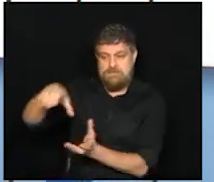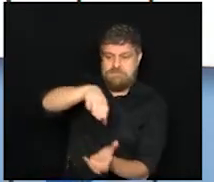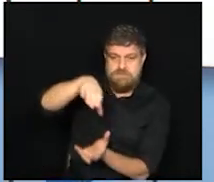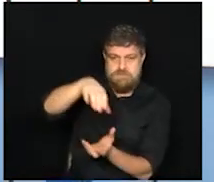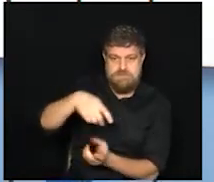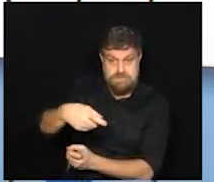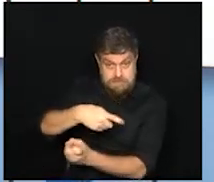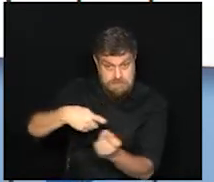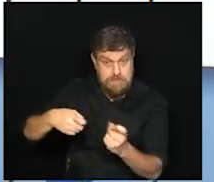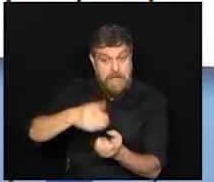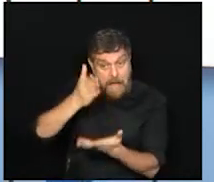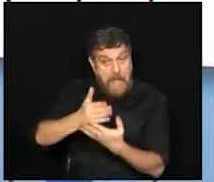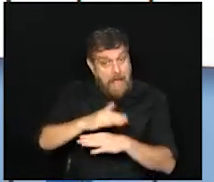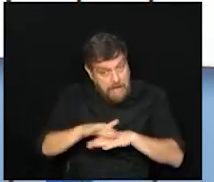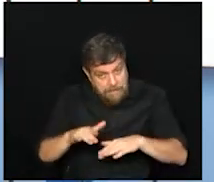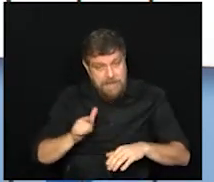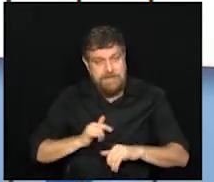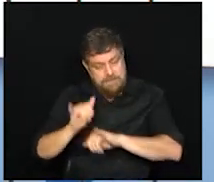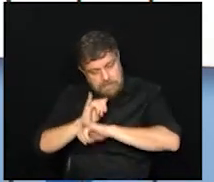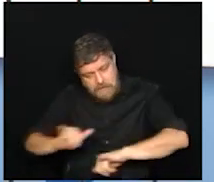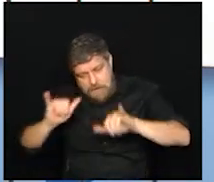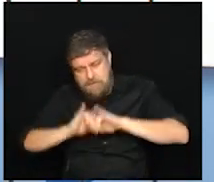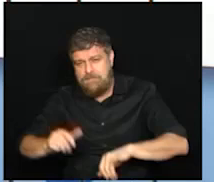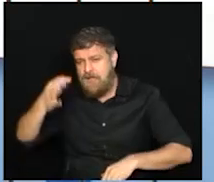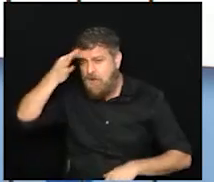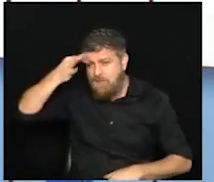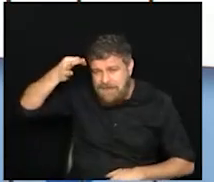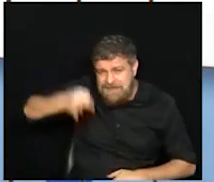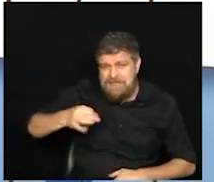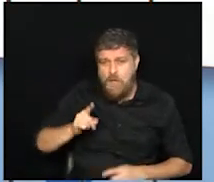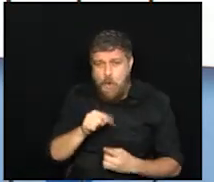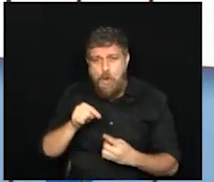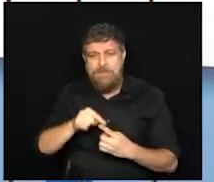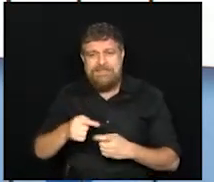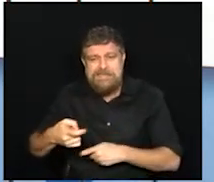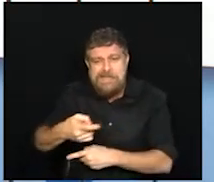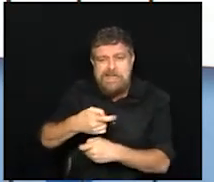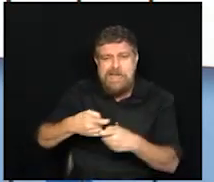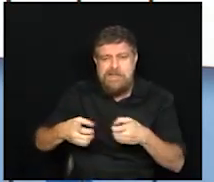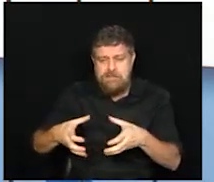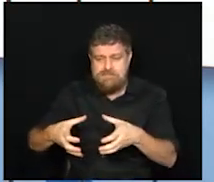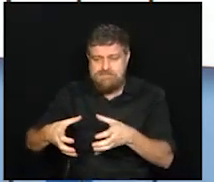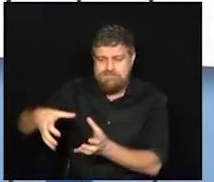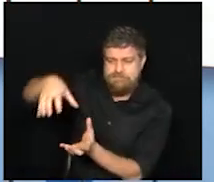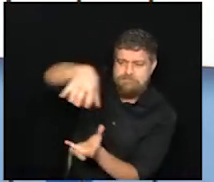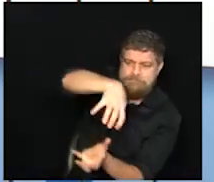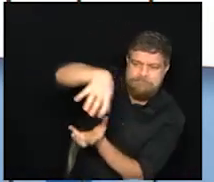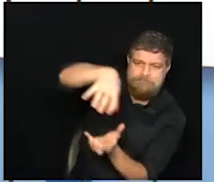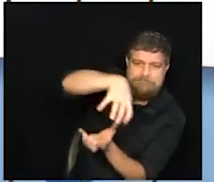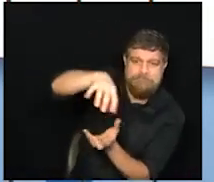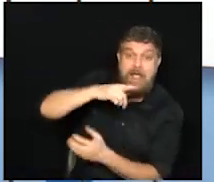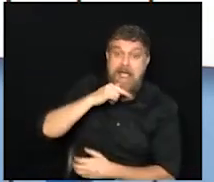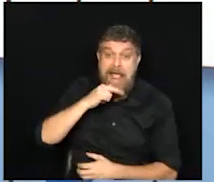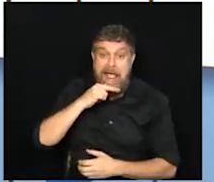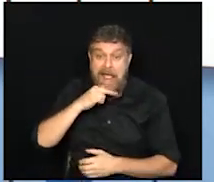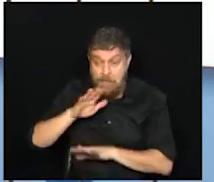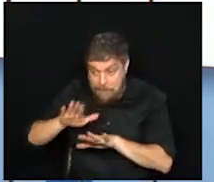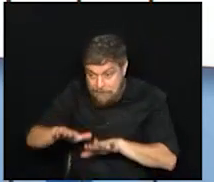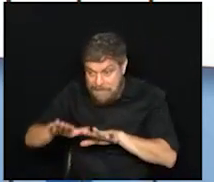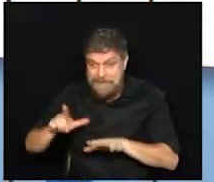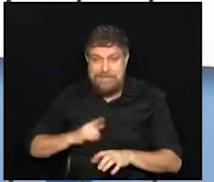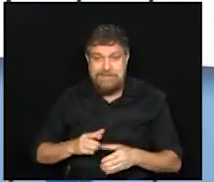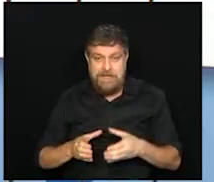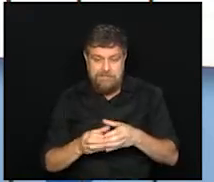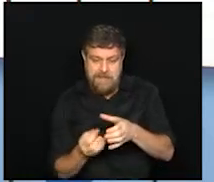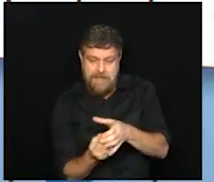criadouros. Portanto, continua toda a campanha para eliminar, por exemplo, pneus, onde pode acumular água parada,